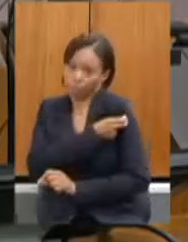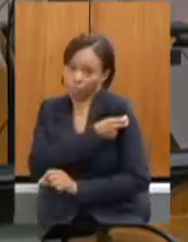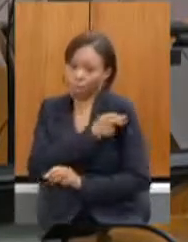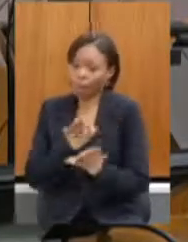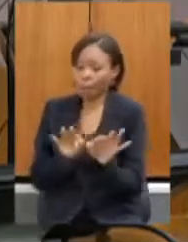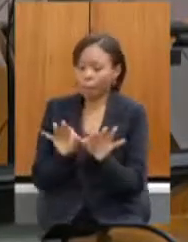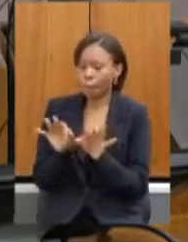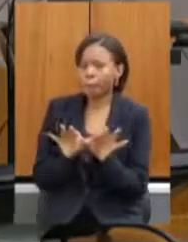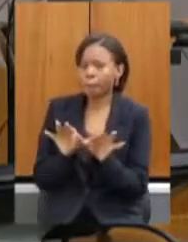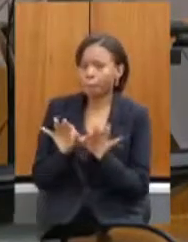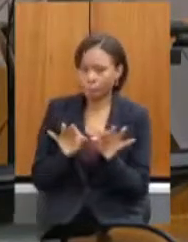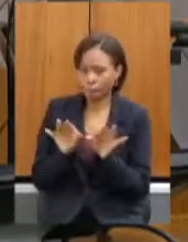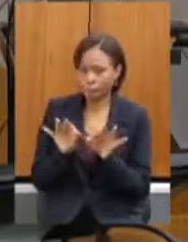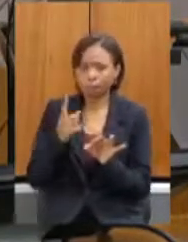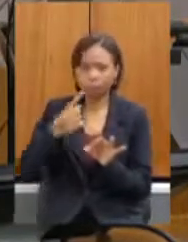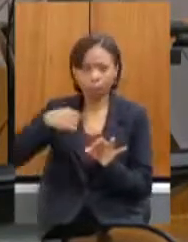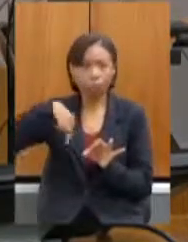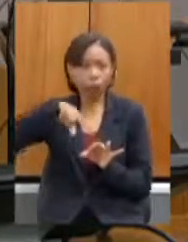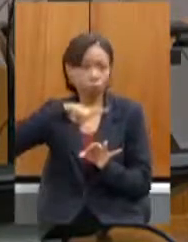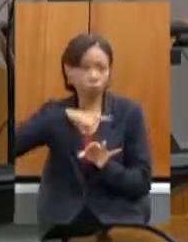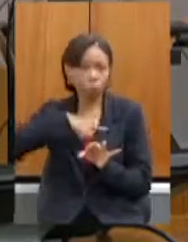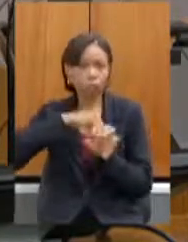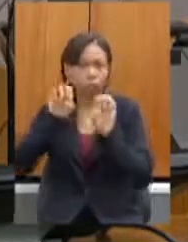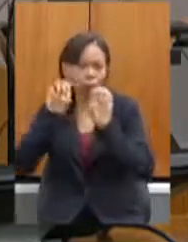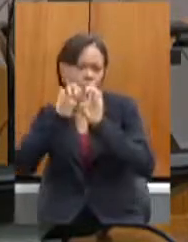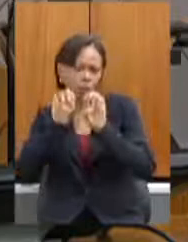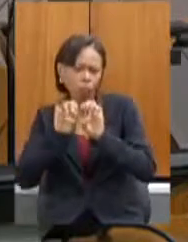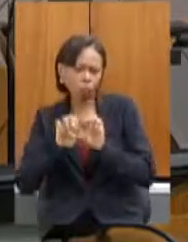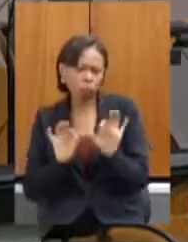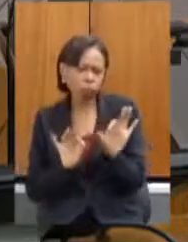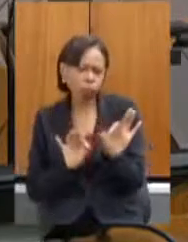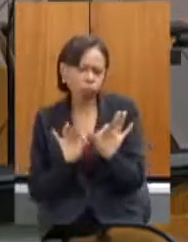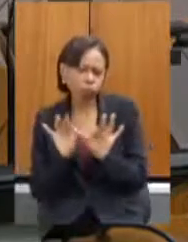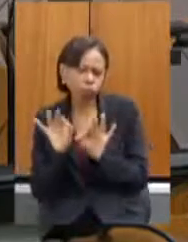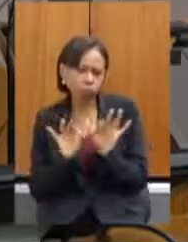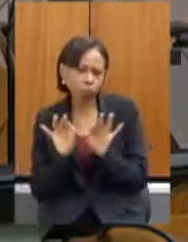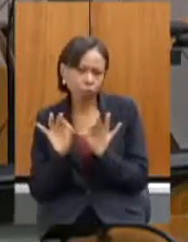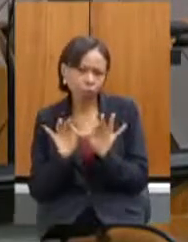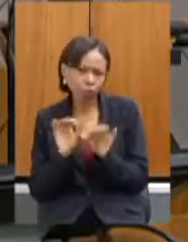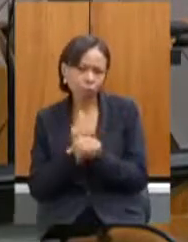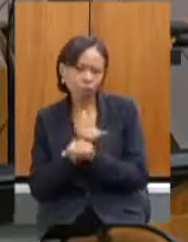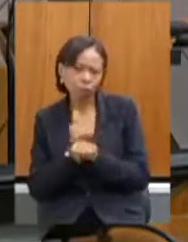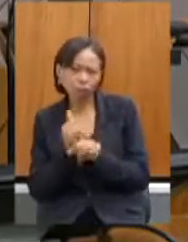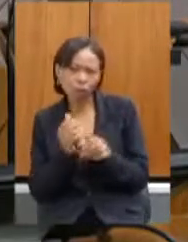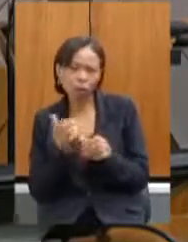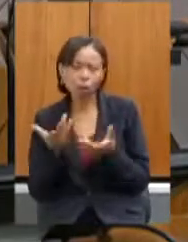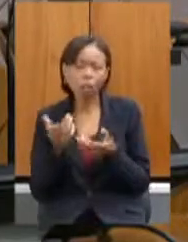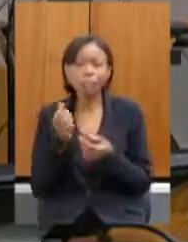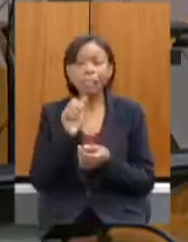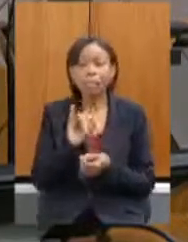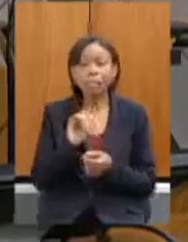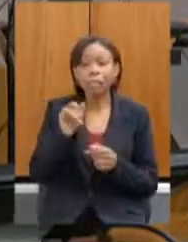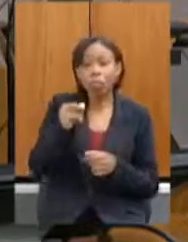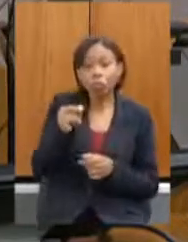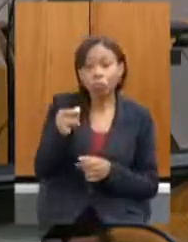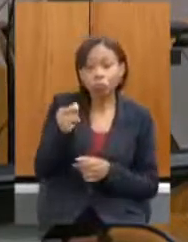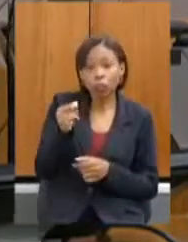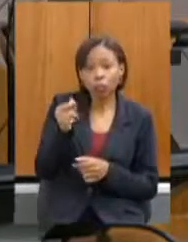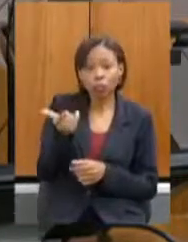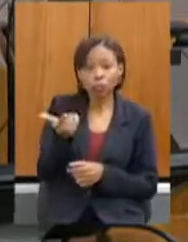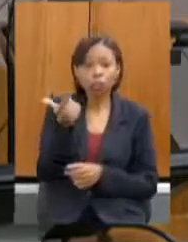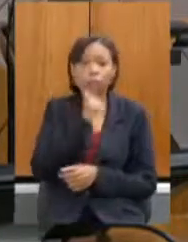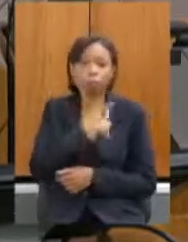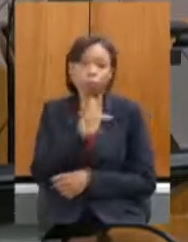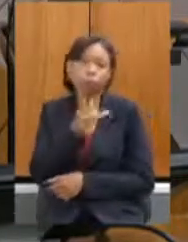nós estamos em Franca é estruturação eu acredito que chegando a vacina em janeiro nós já teremos